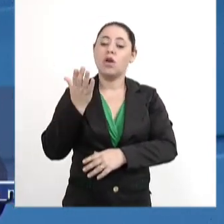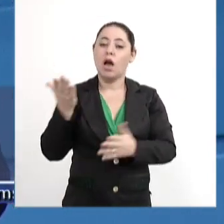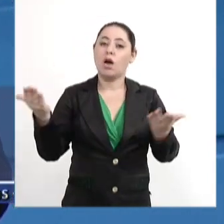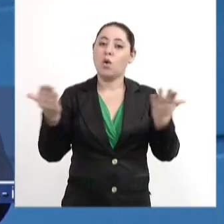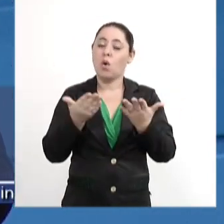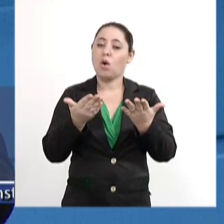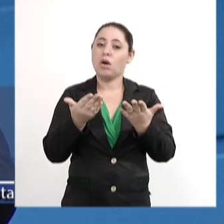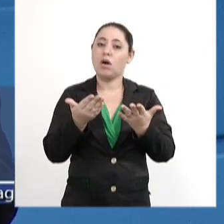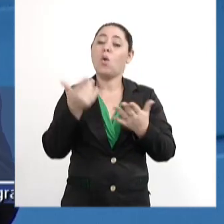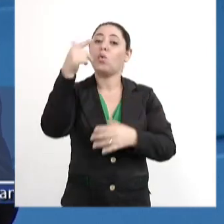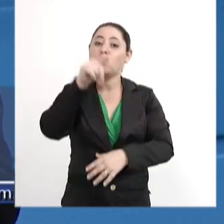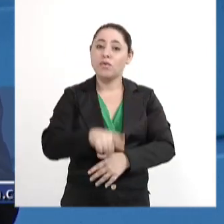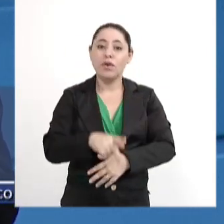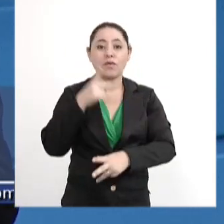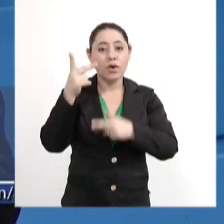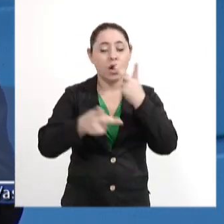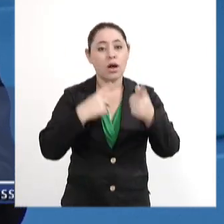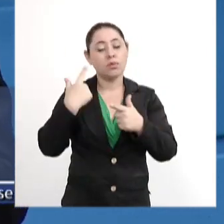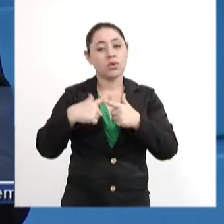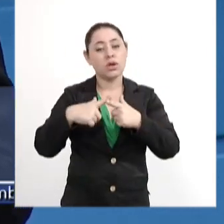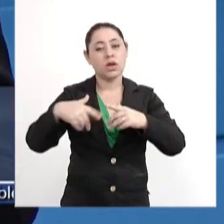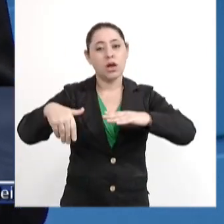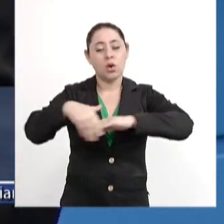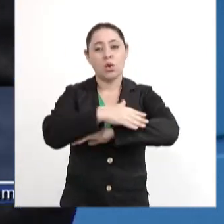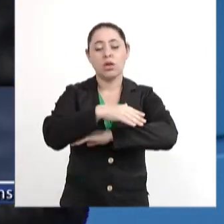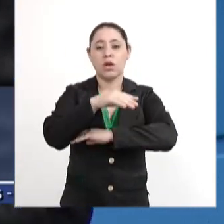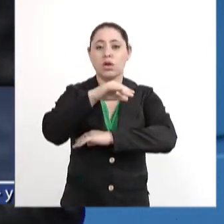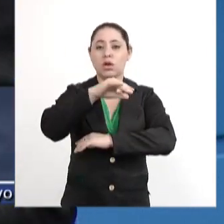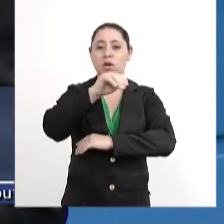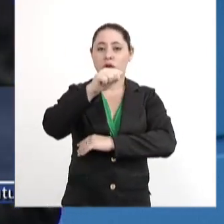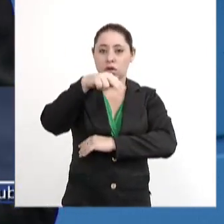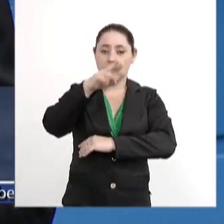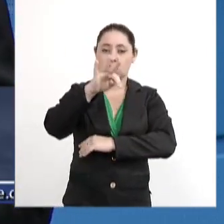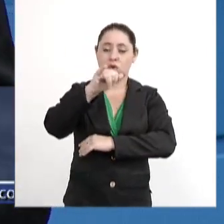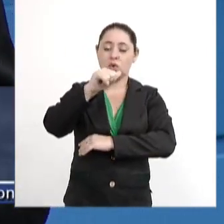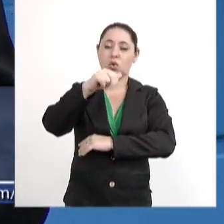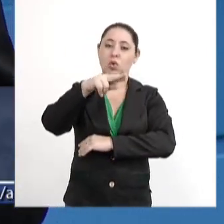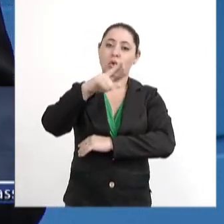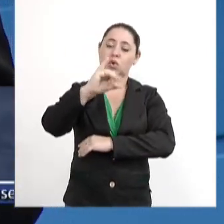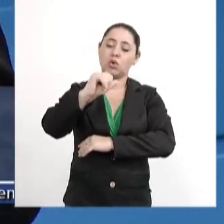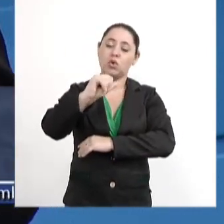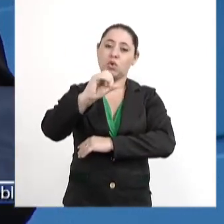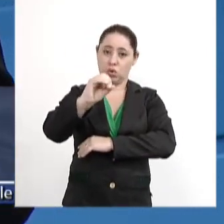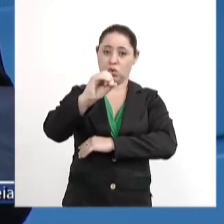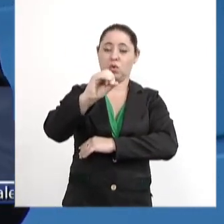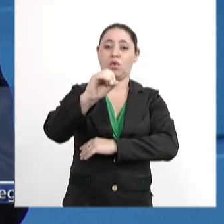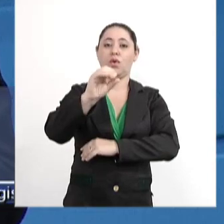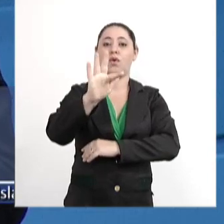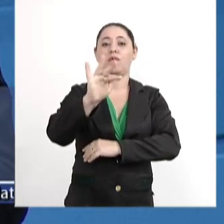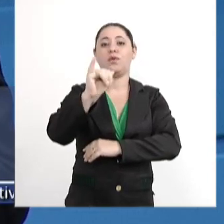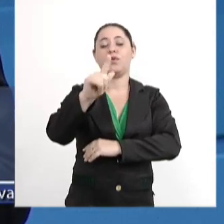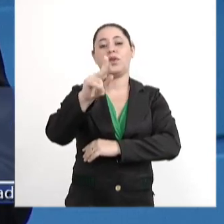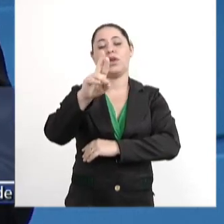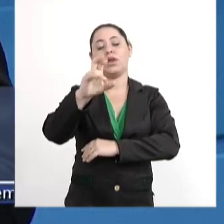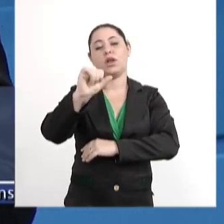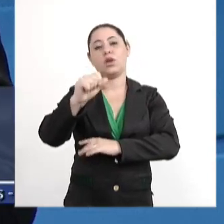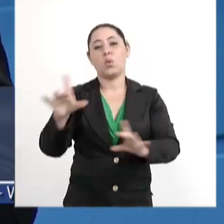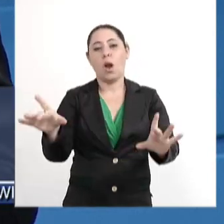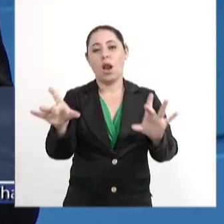proposição, porque esta rua Antônio Emílio de Figueiredo, como mencionei, ela